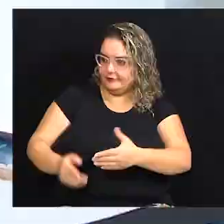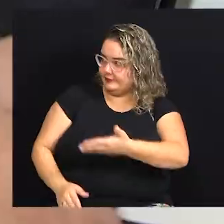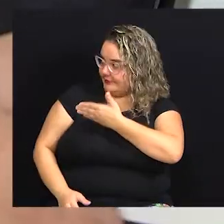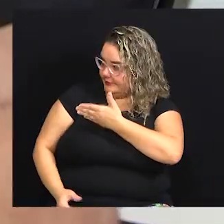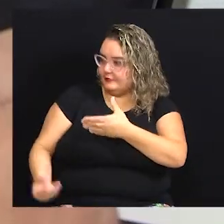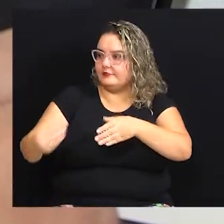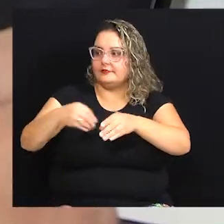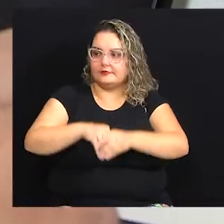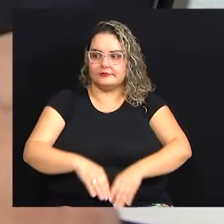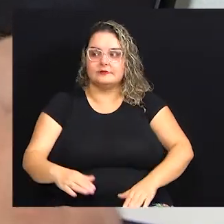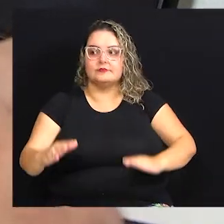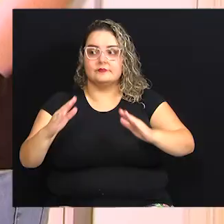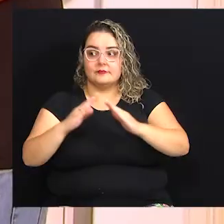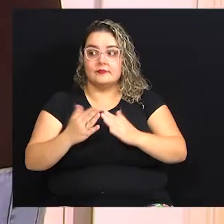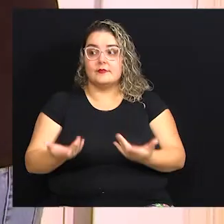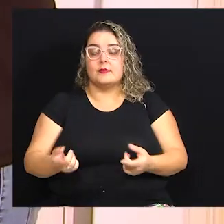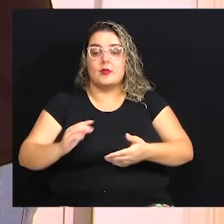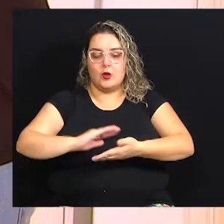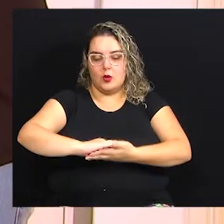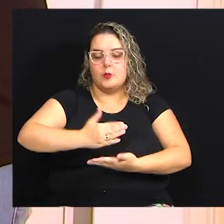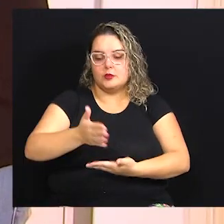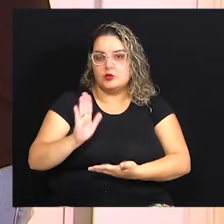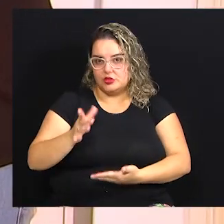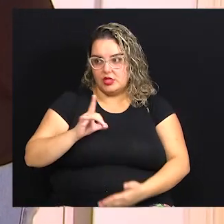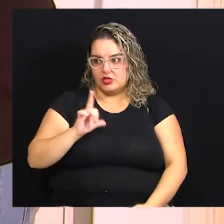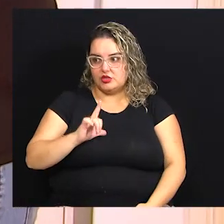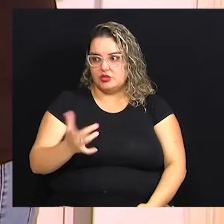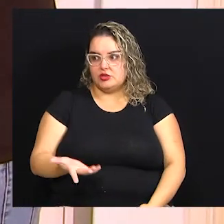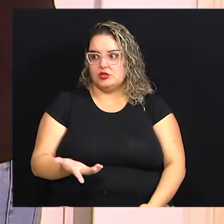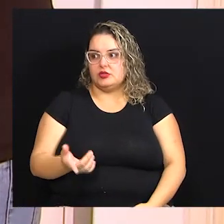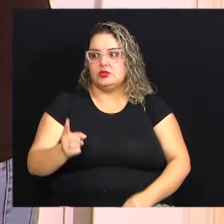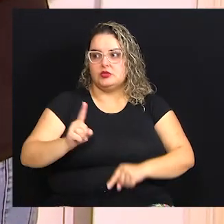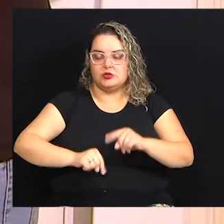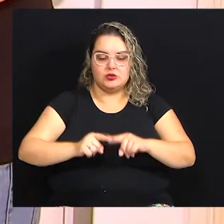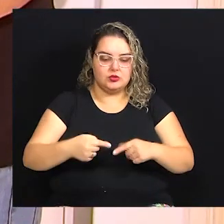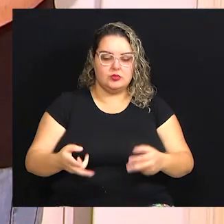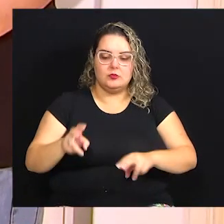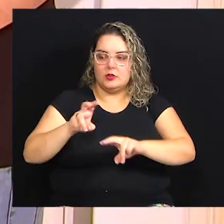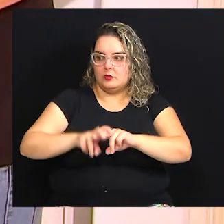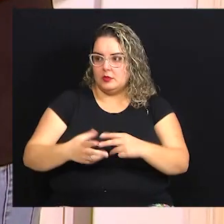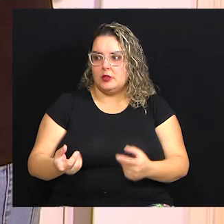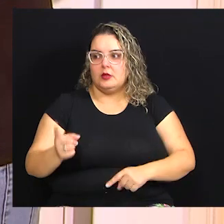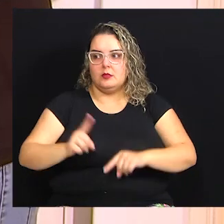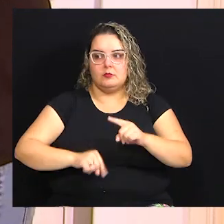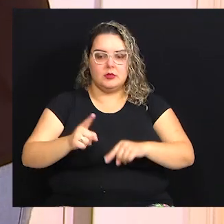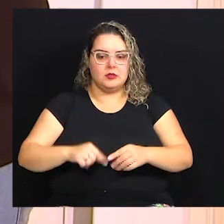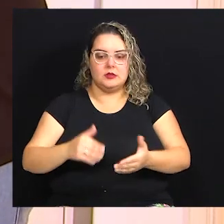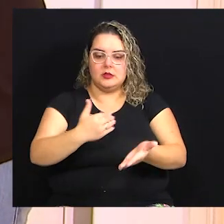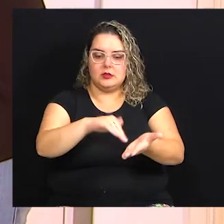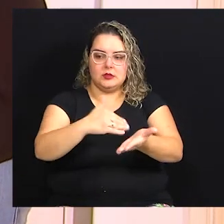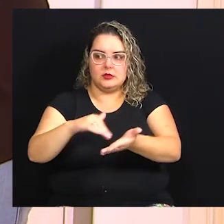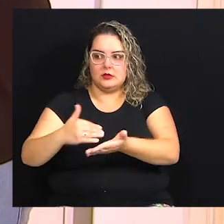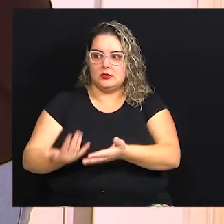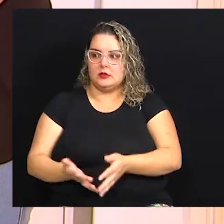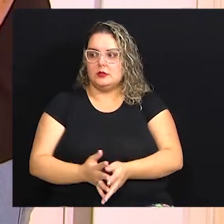assim, em casa. O computador eu já tinha, mas assim, os móveis, cadeira, material de